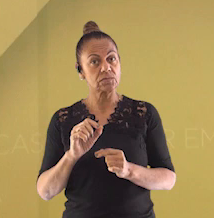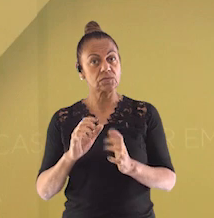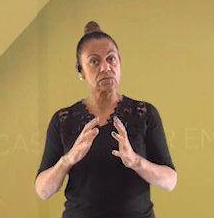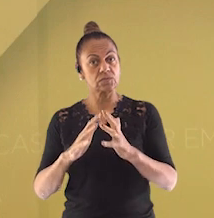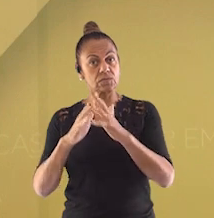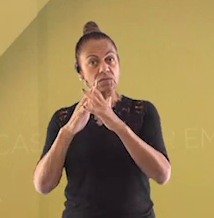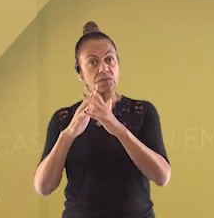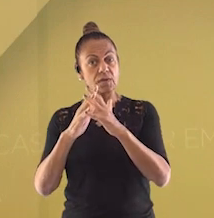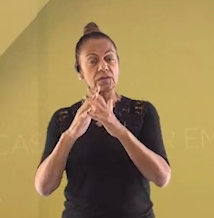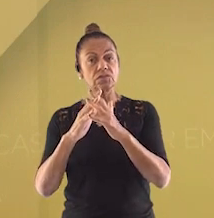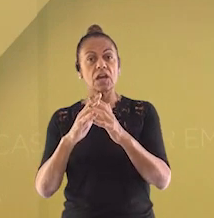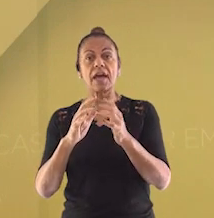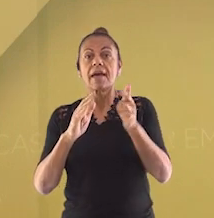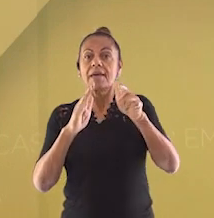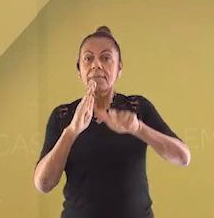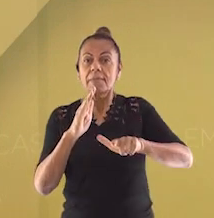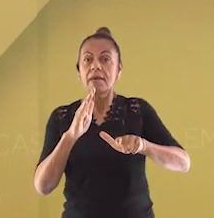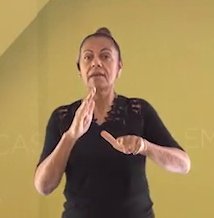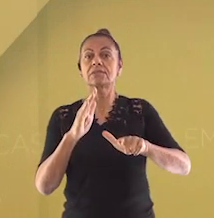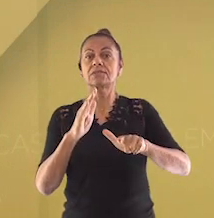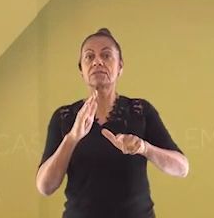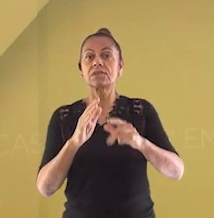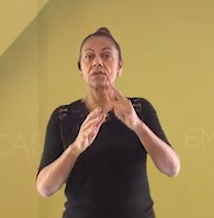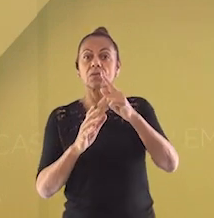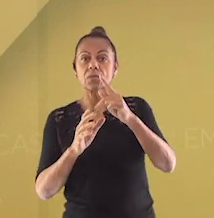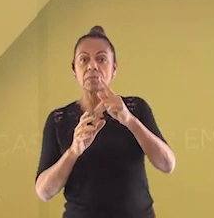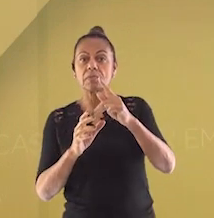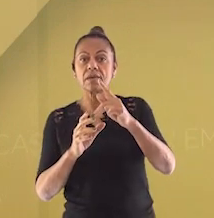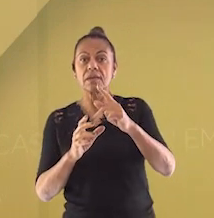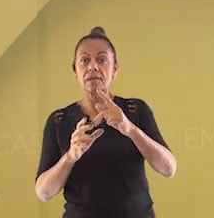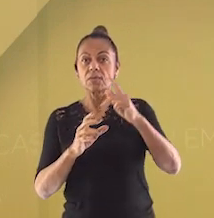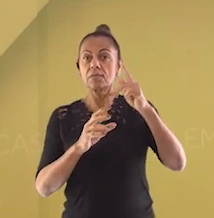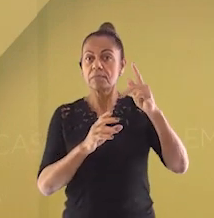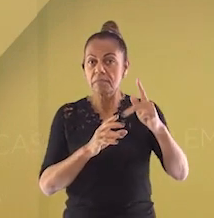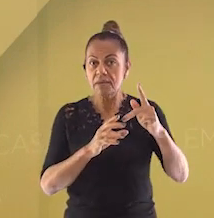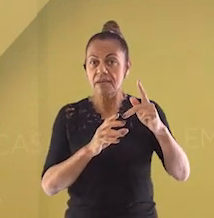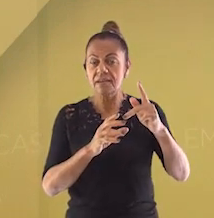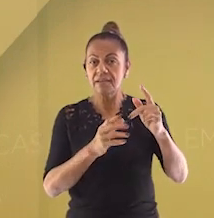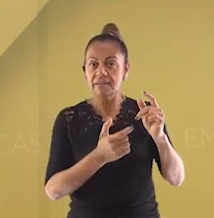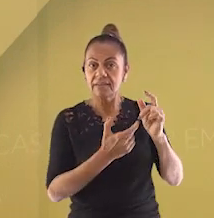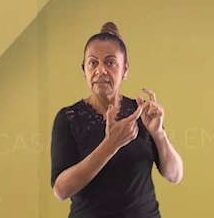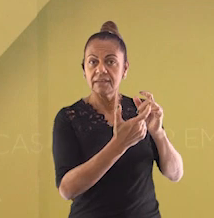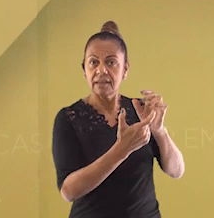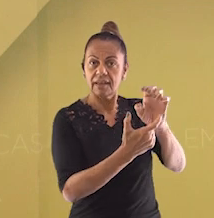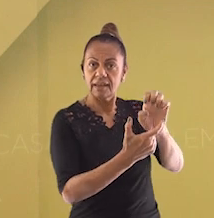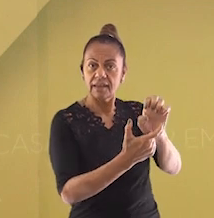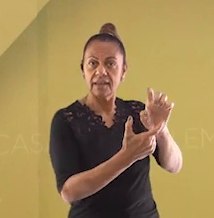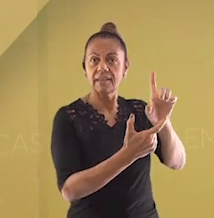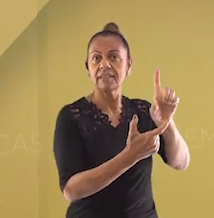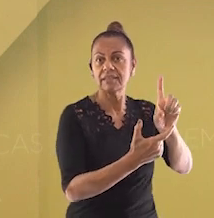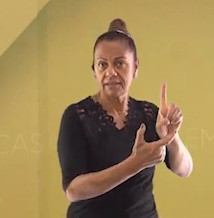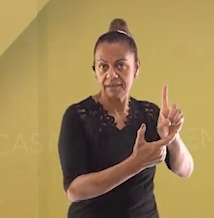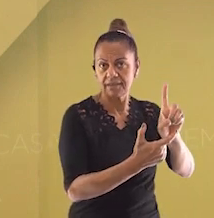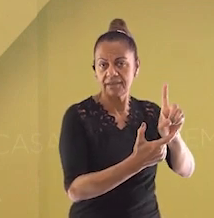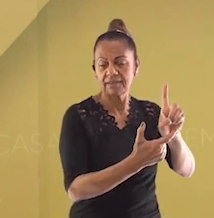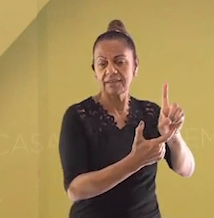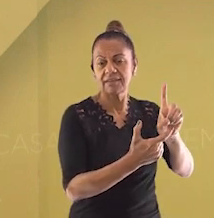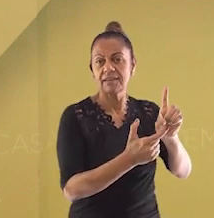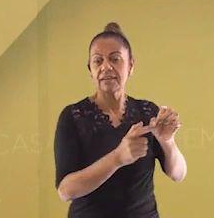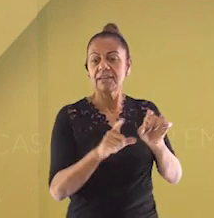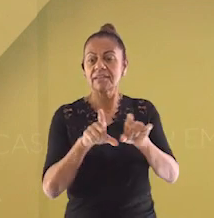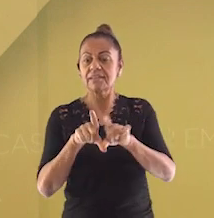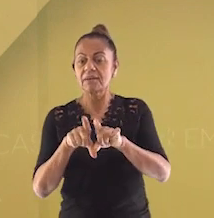vogal consoante nesses casos você dobra a última consoante como em